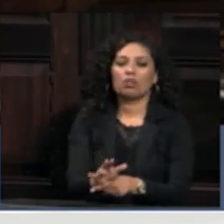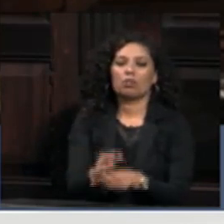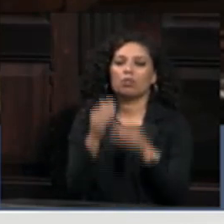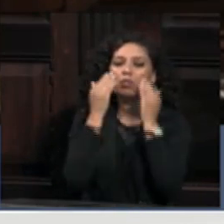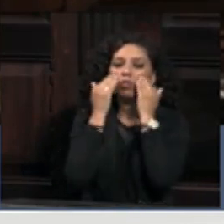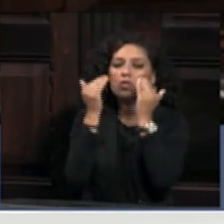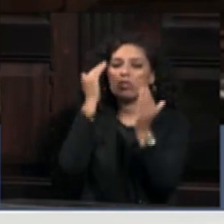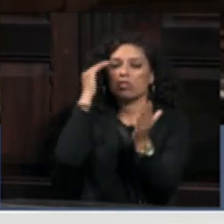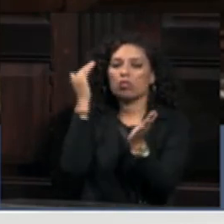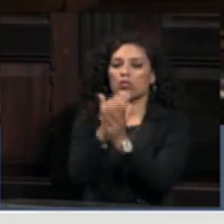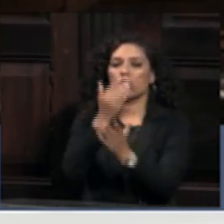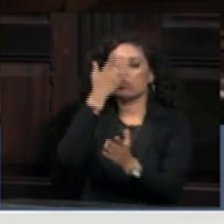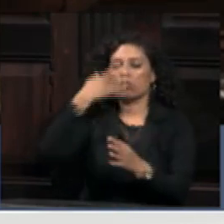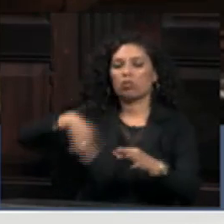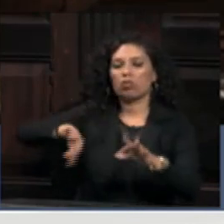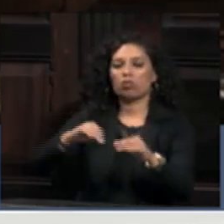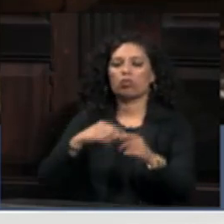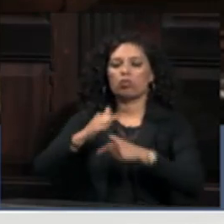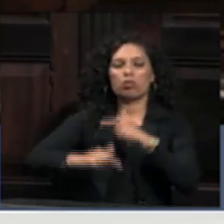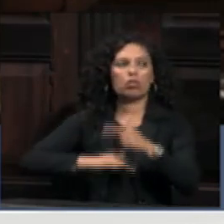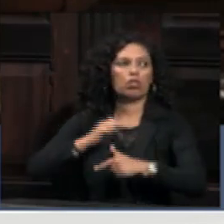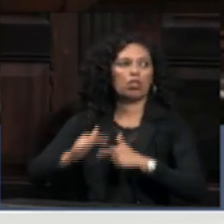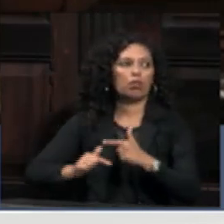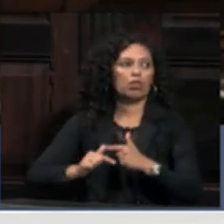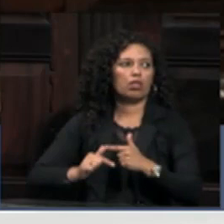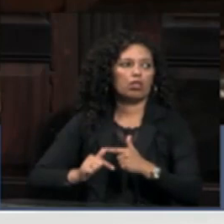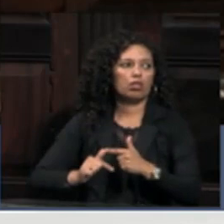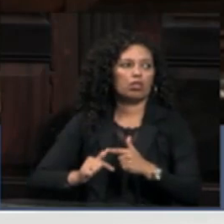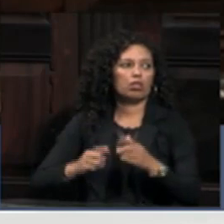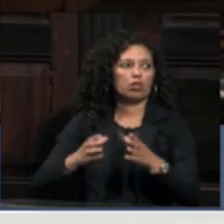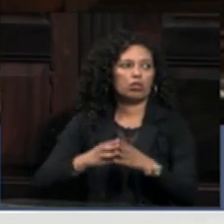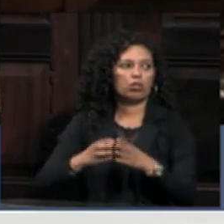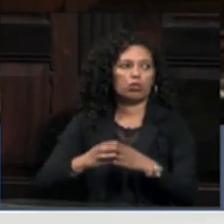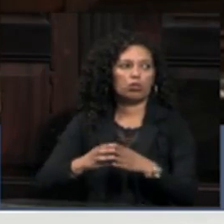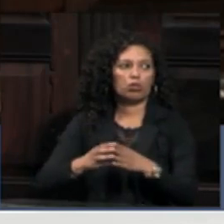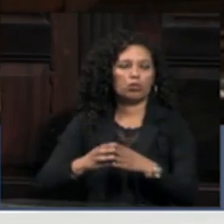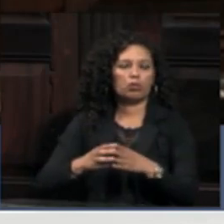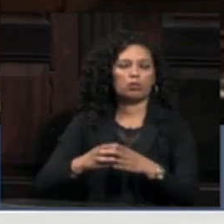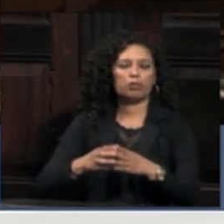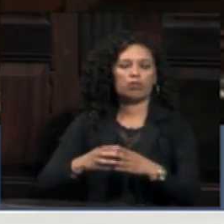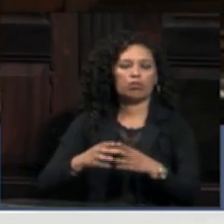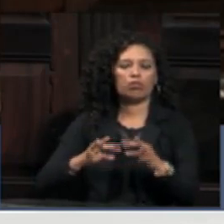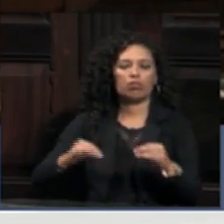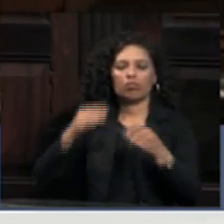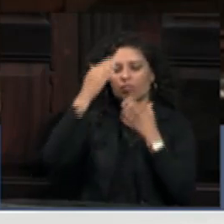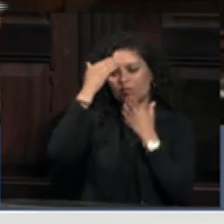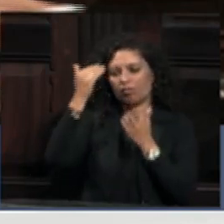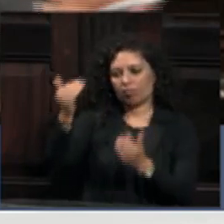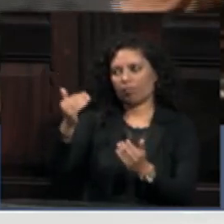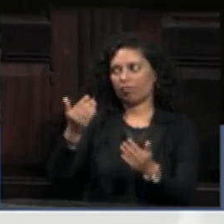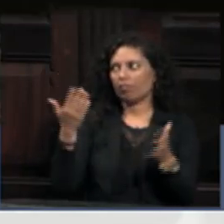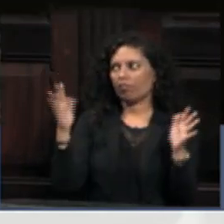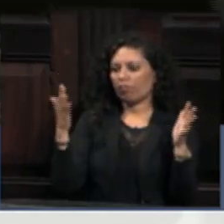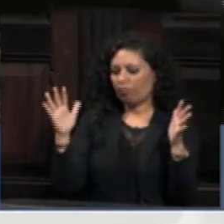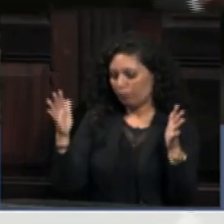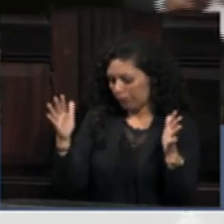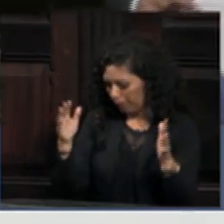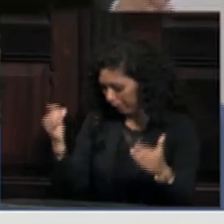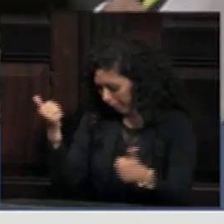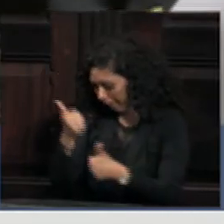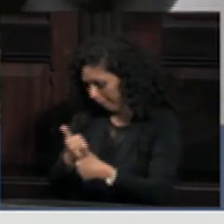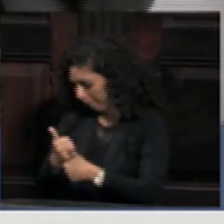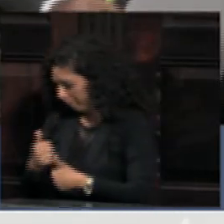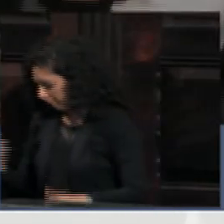nosso país e que prestam todos os serviços. Salve a classe trabalhadora, salve o Ministério do Trabalho. Muito obrigado. Eu